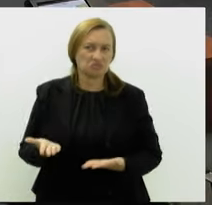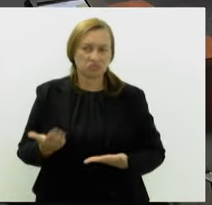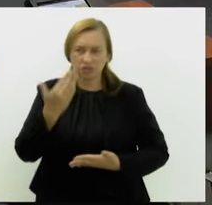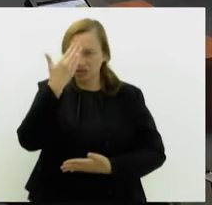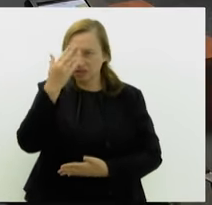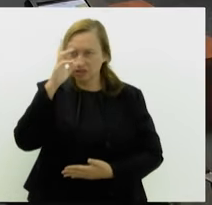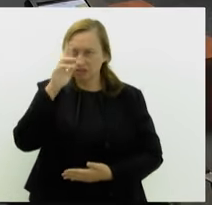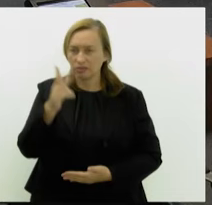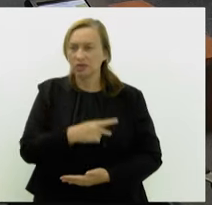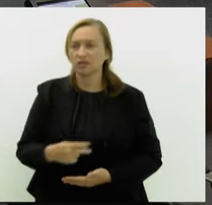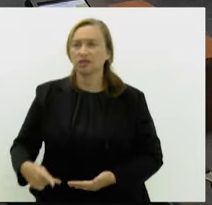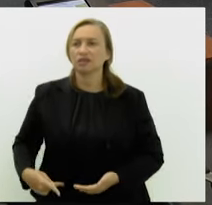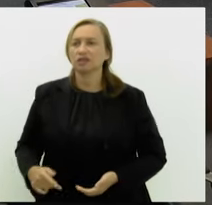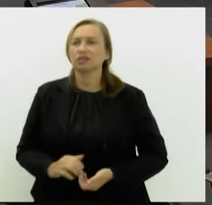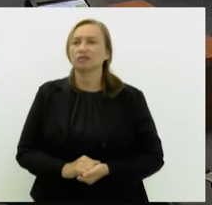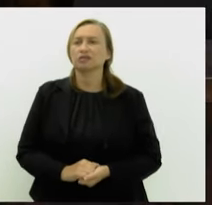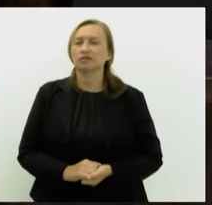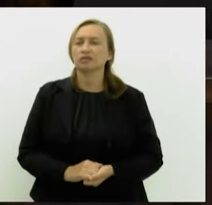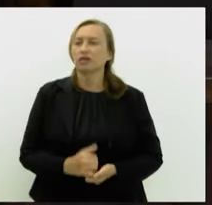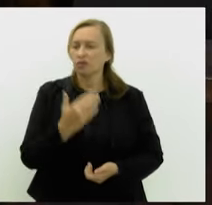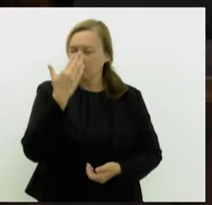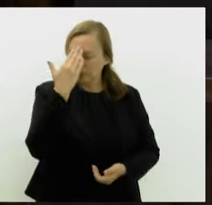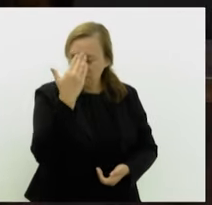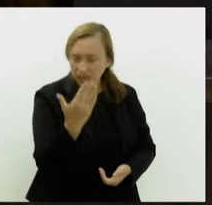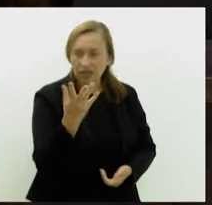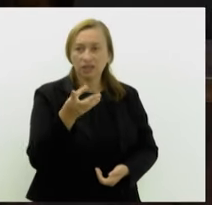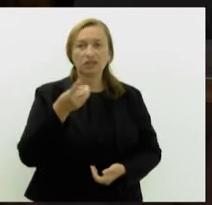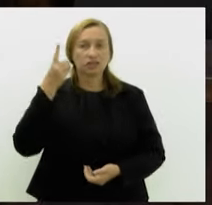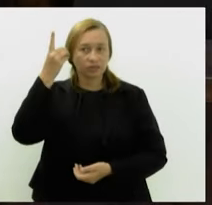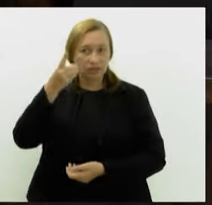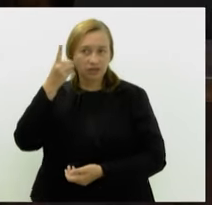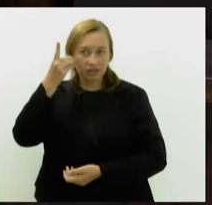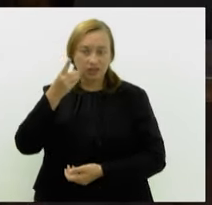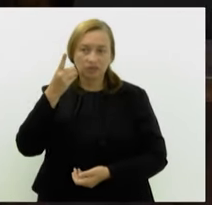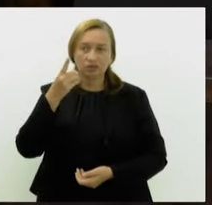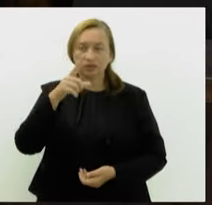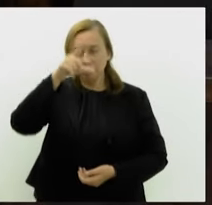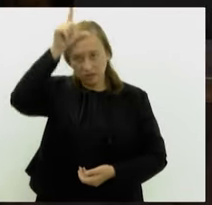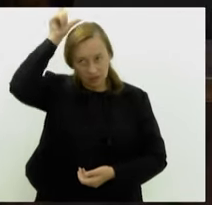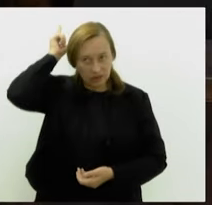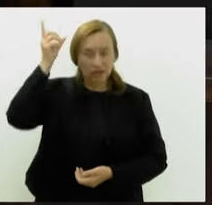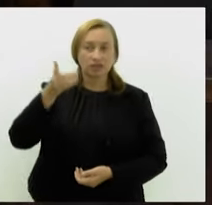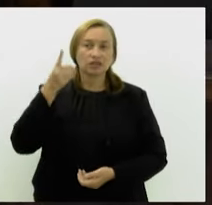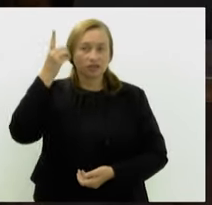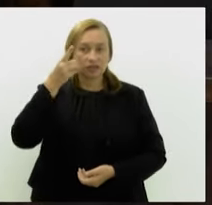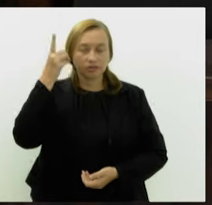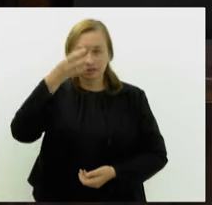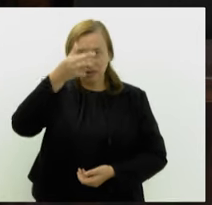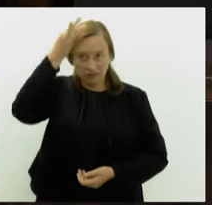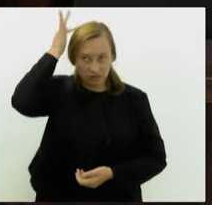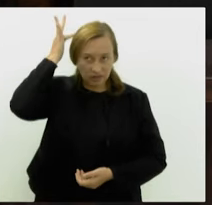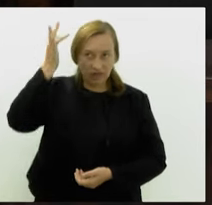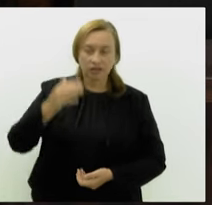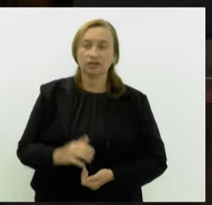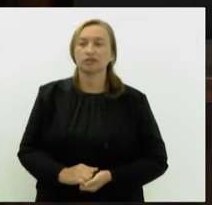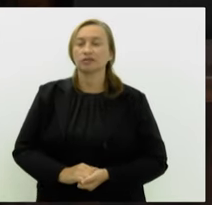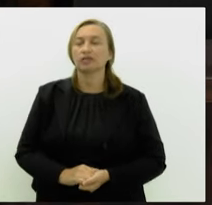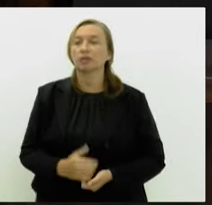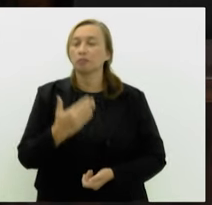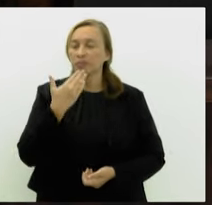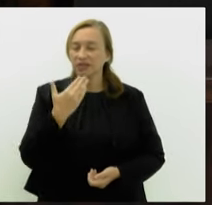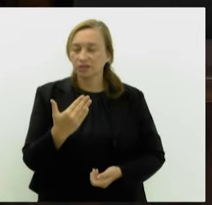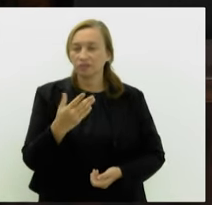presidente. Muito obrigada, deputado Luiz Paulo. Deputado Fred Pacheco